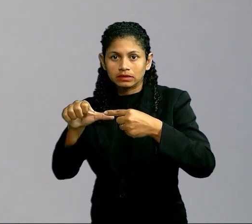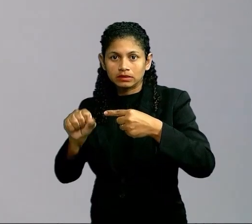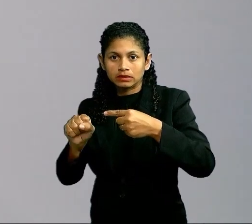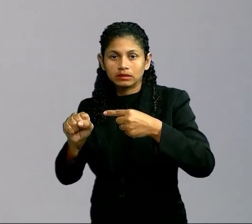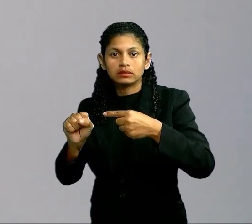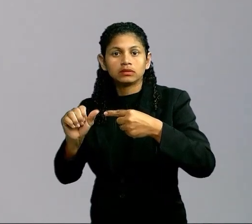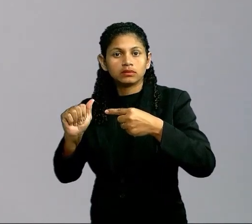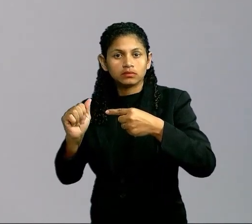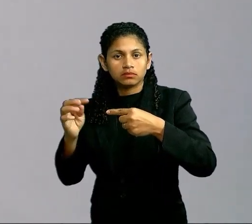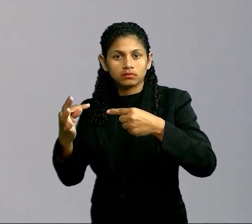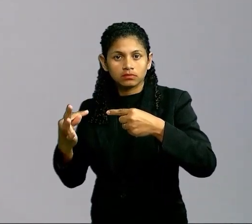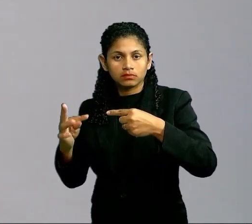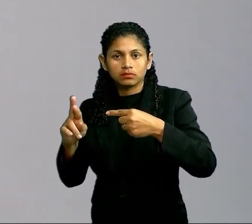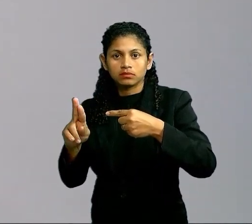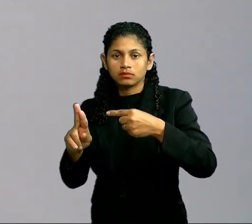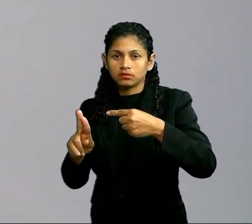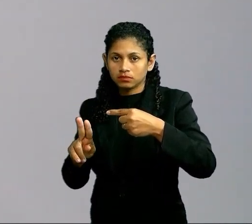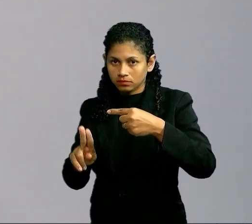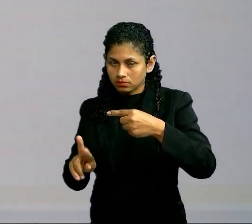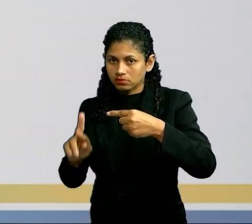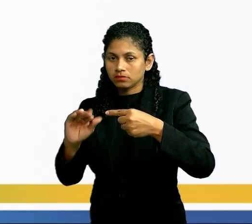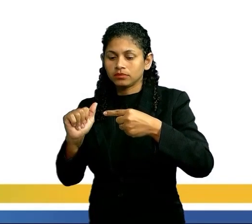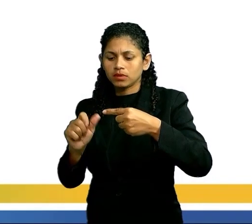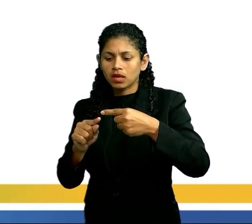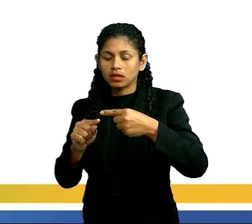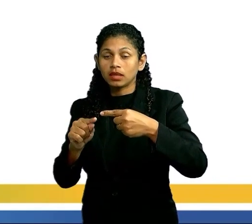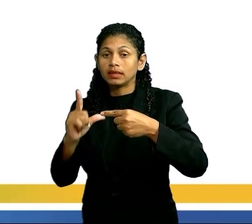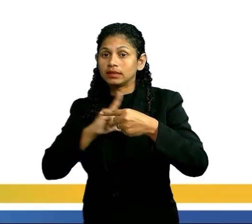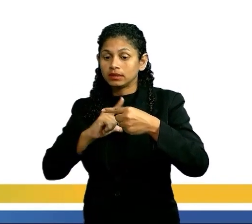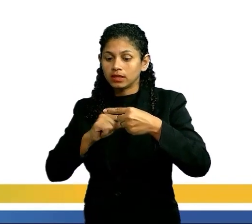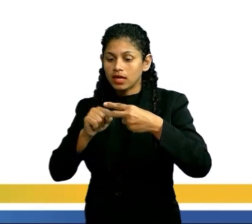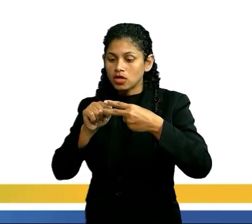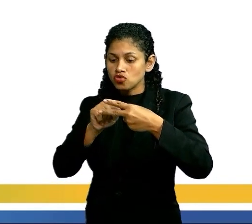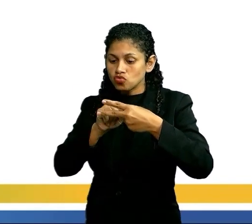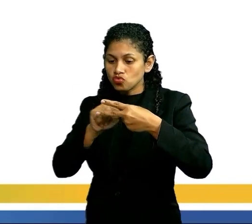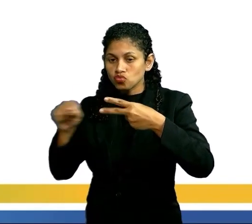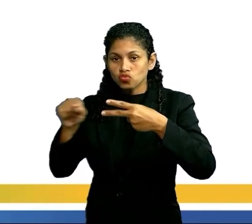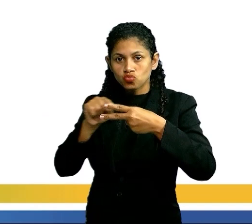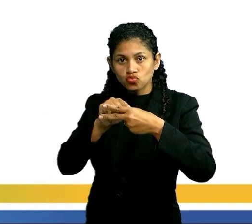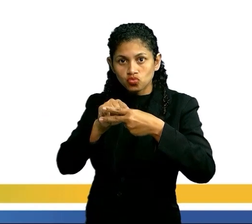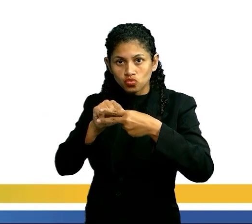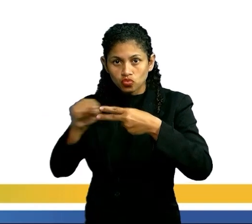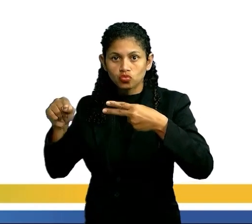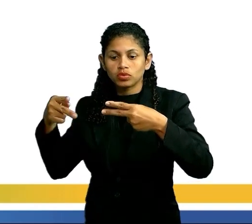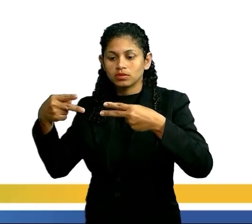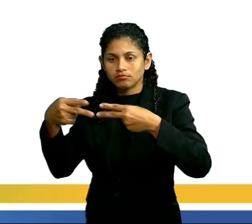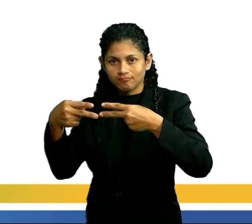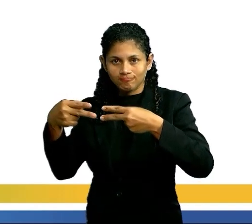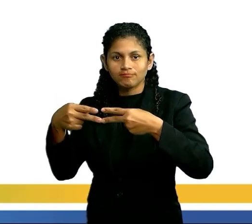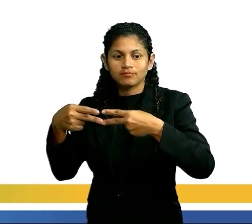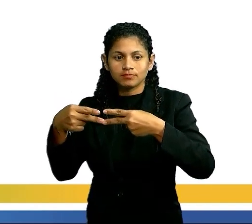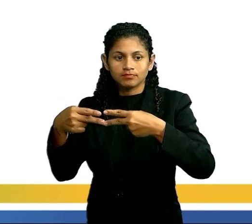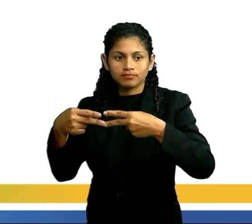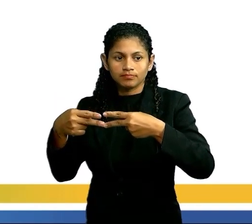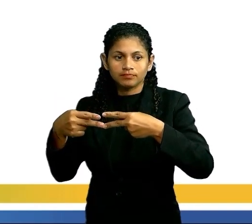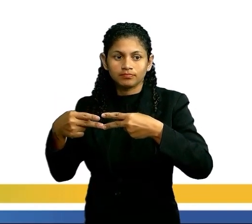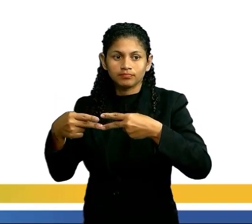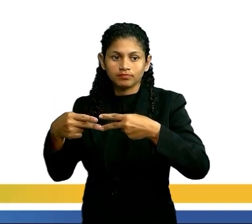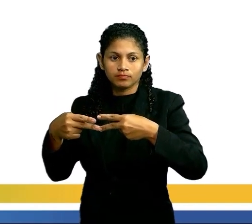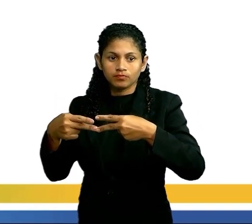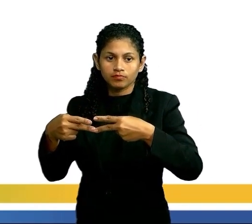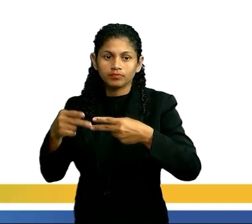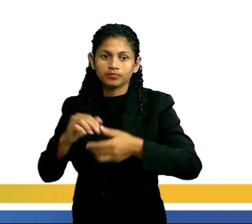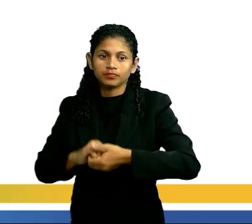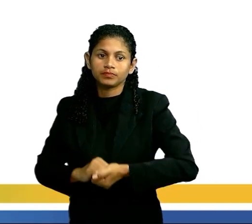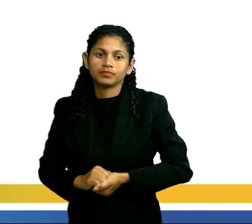tripla ligação. Então, observa nas moléculas e veja se tem saturação. Não tem, a molécula toda está